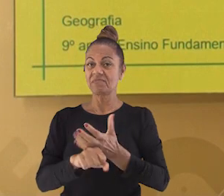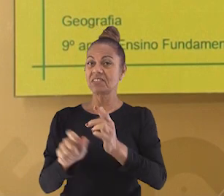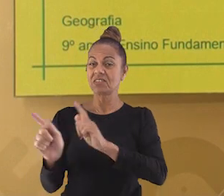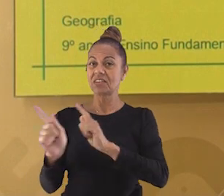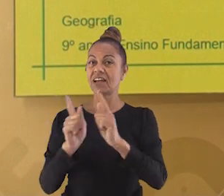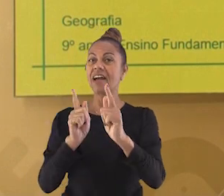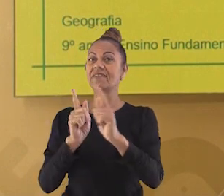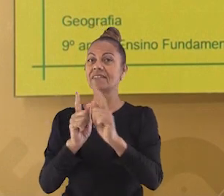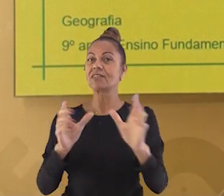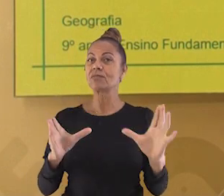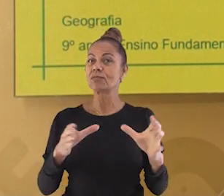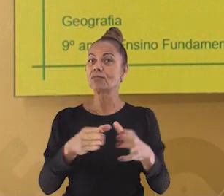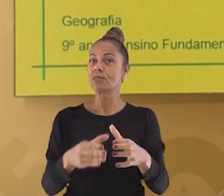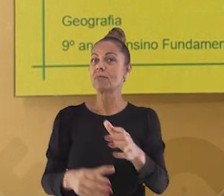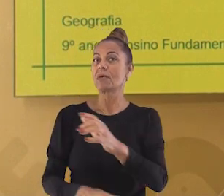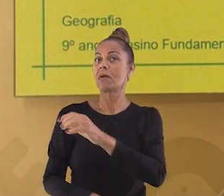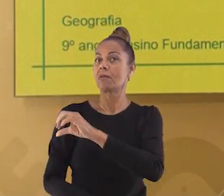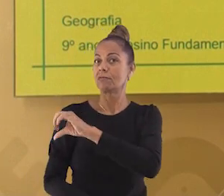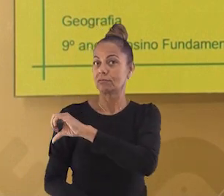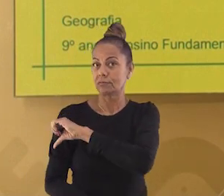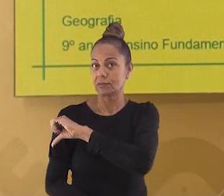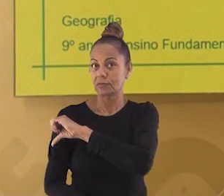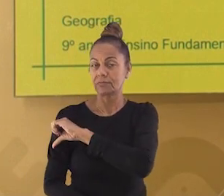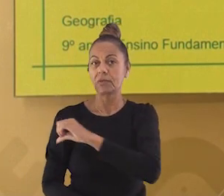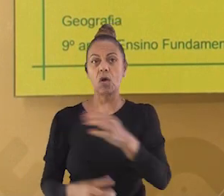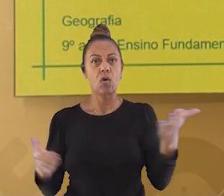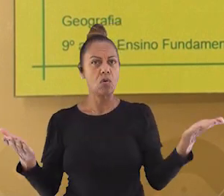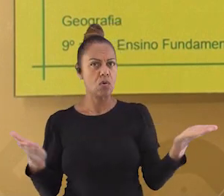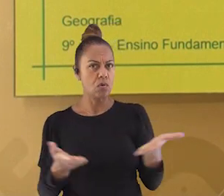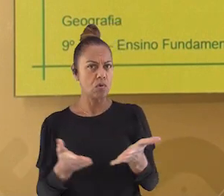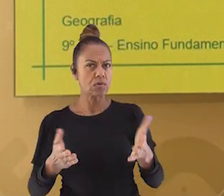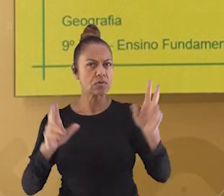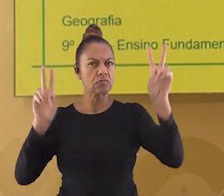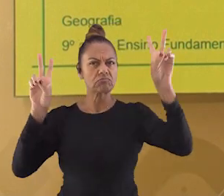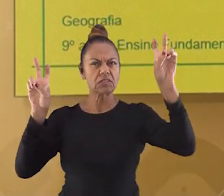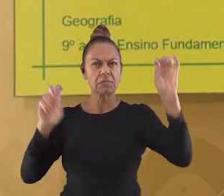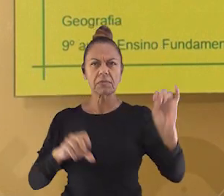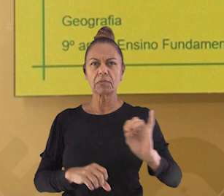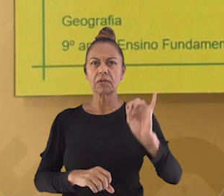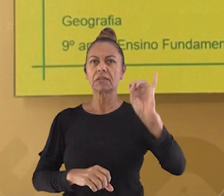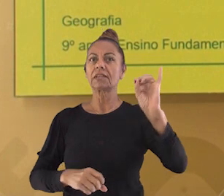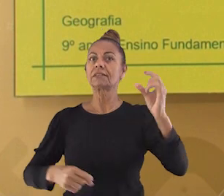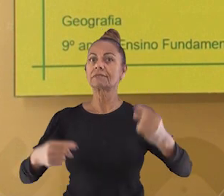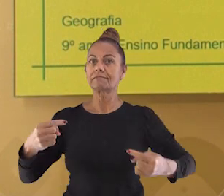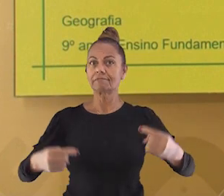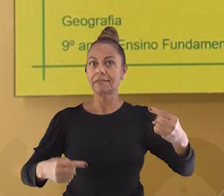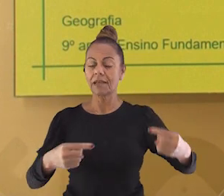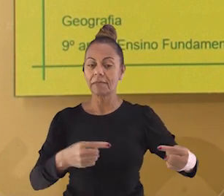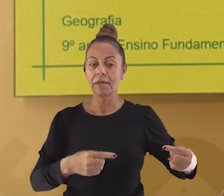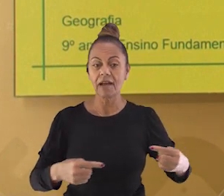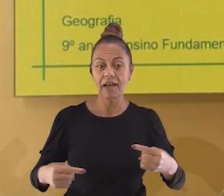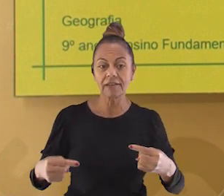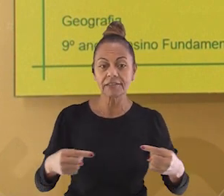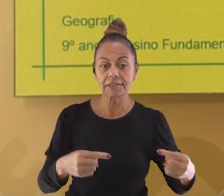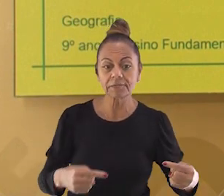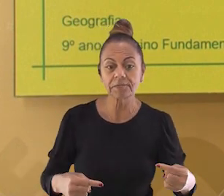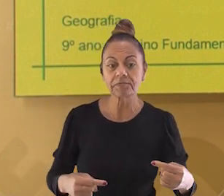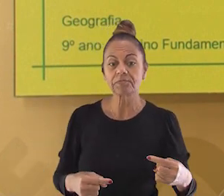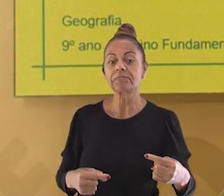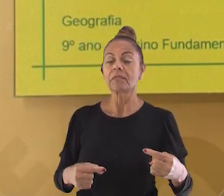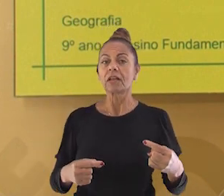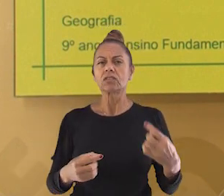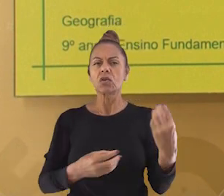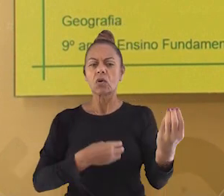vamos falar de um tema muito importante de debate social, que são as multiculturalidades e as